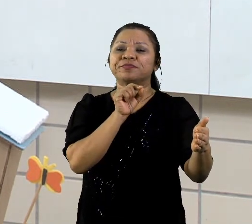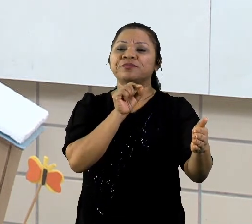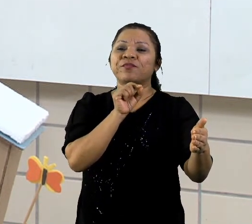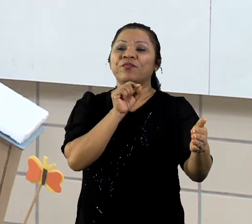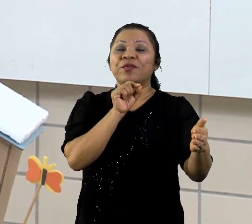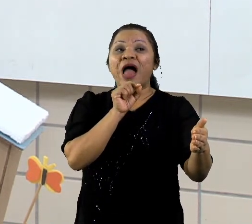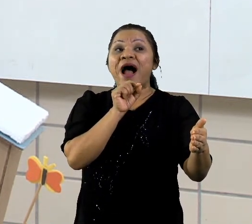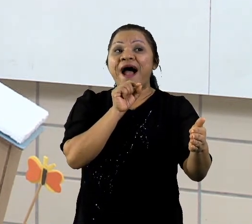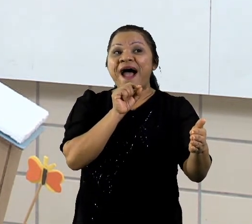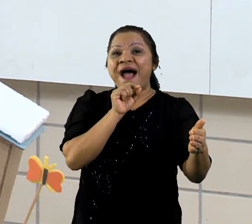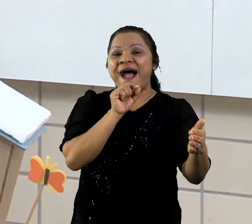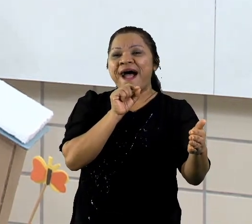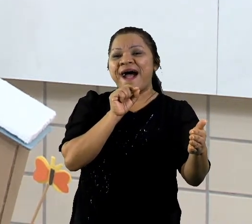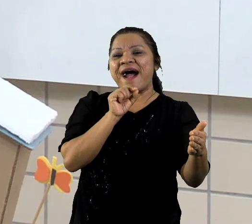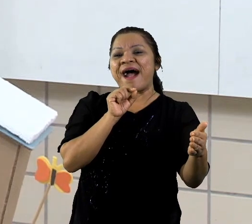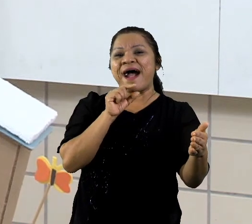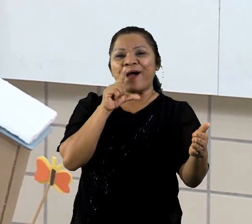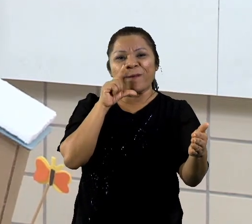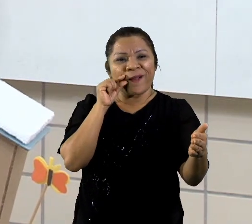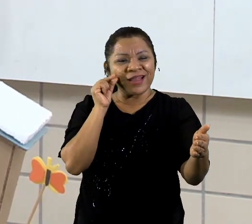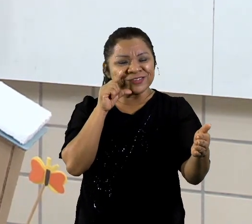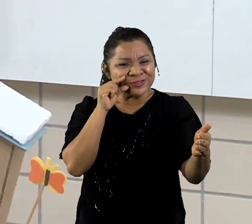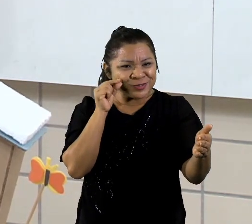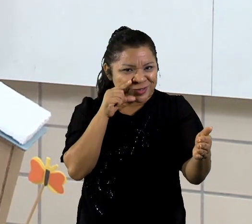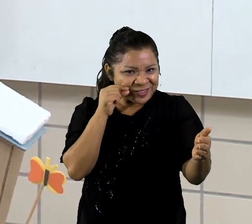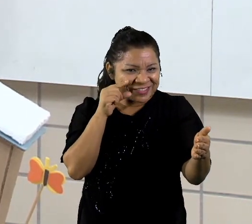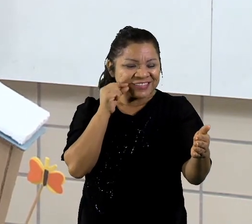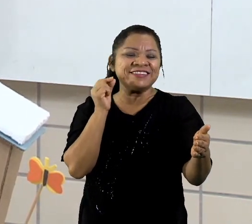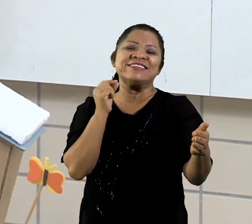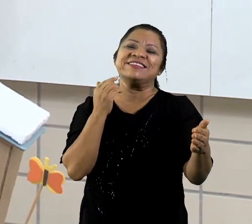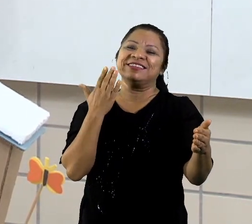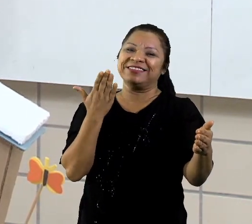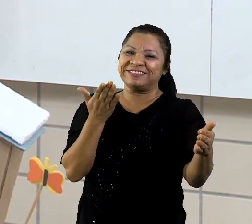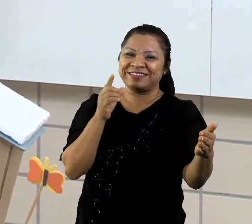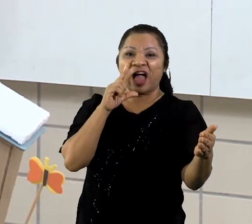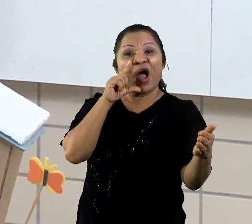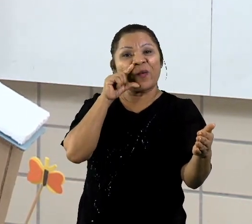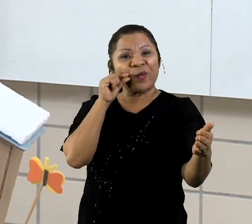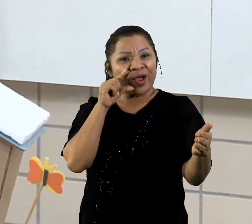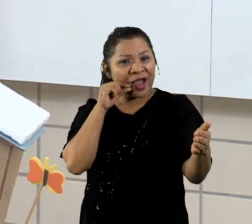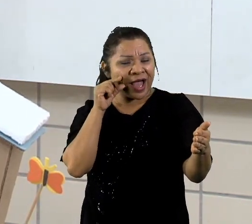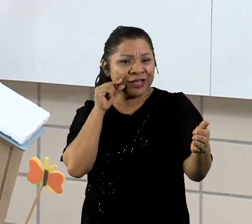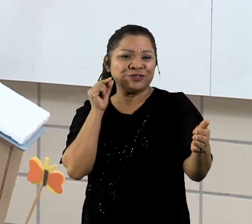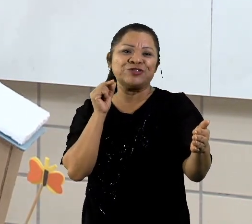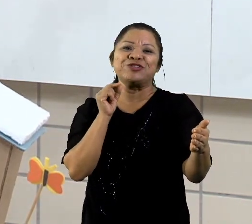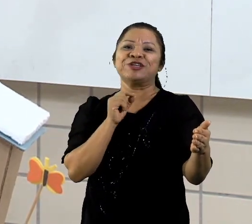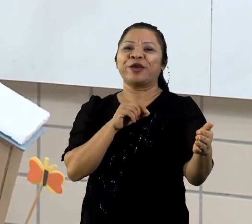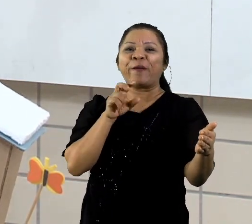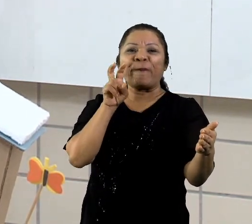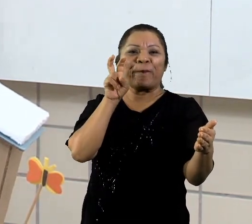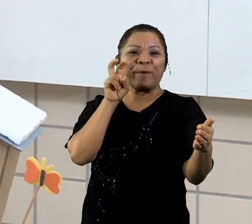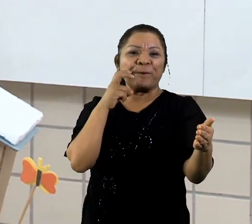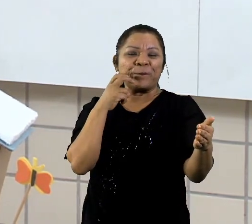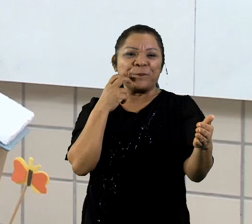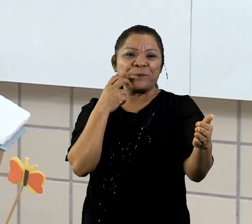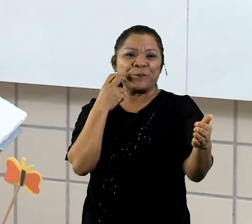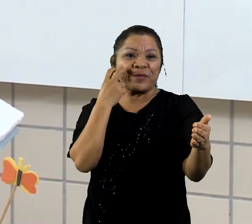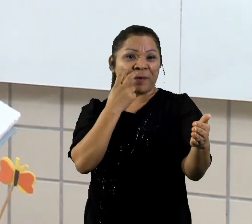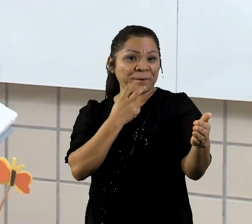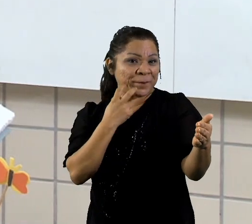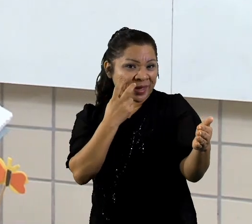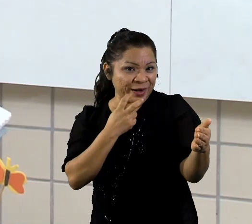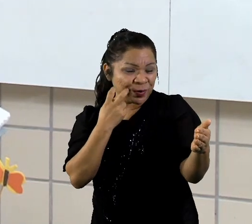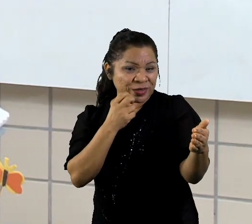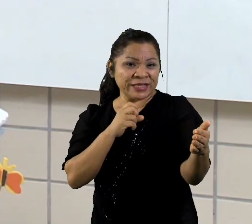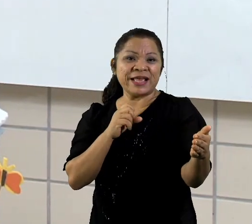Um gatinho, vamos colocar um gatinho embaixo da mesa? Miau, miau, faça comigo aí o barulhinho do gatinho,